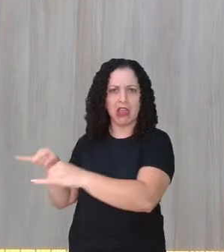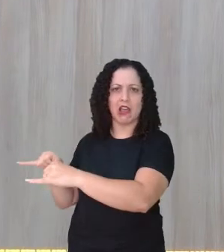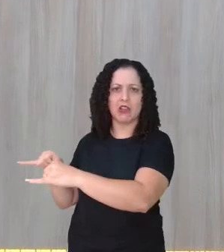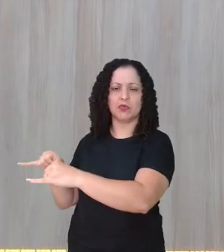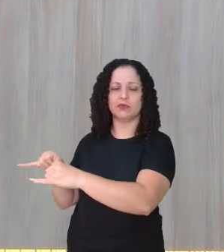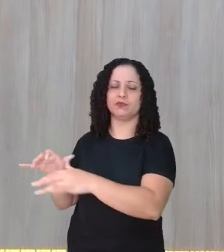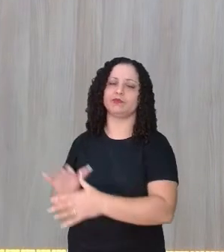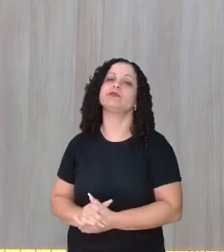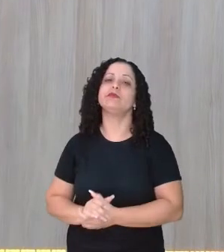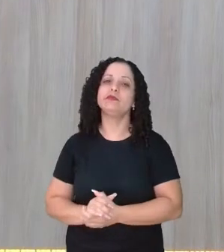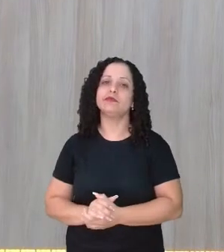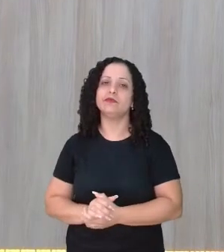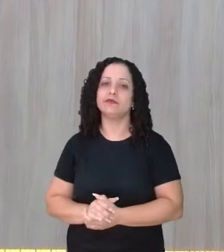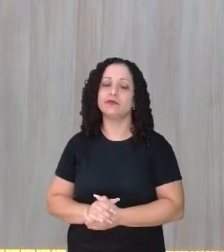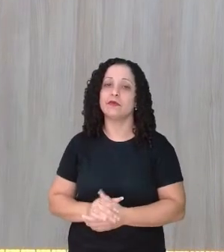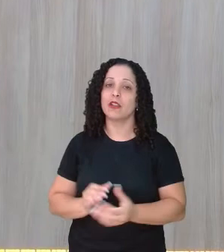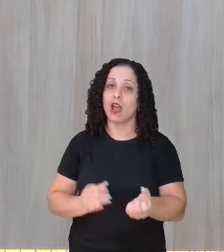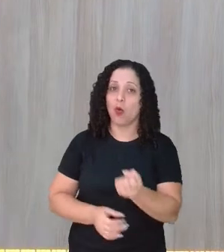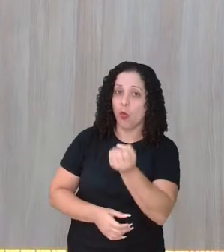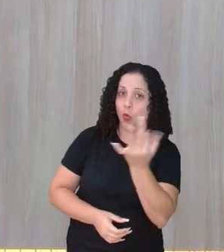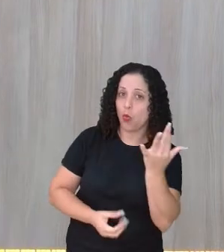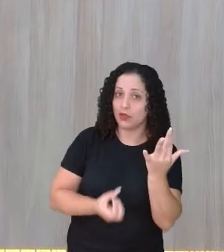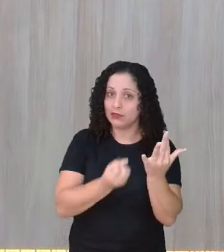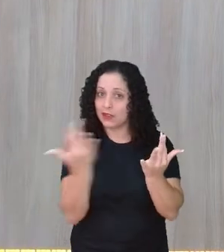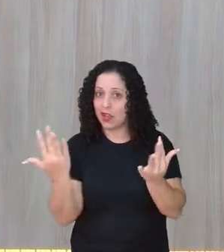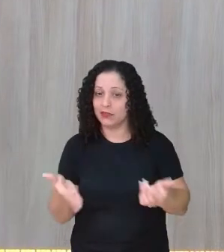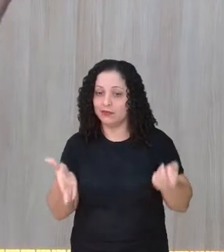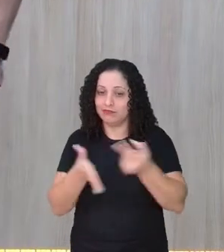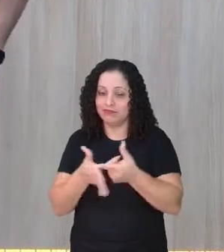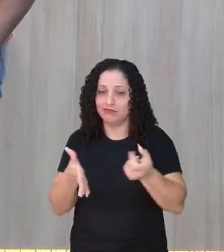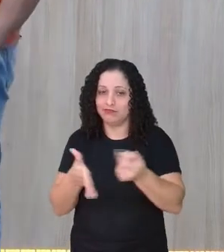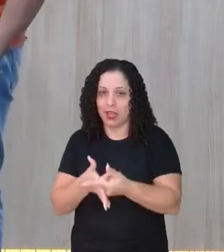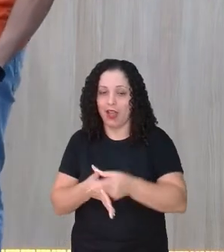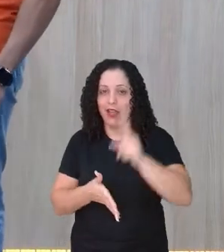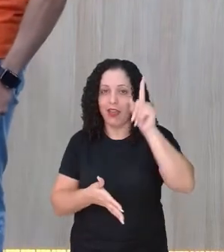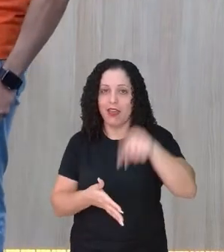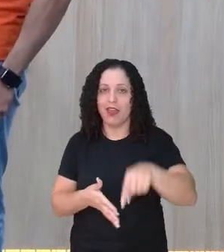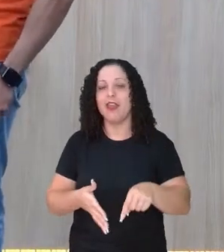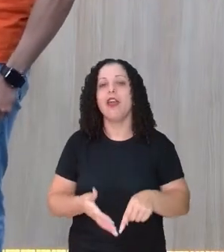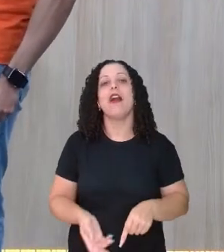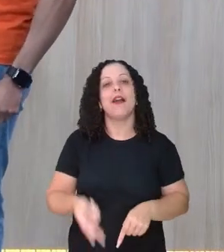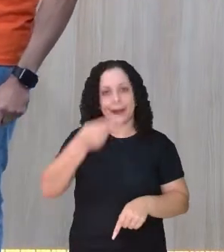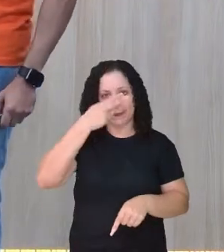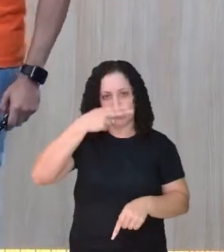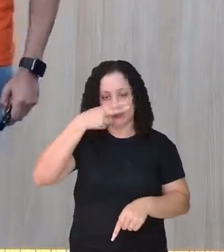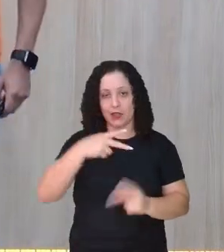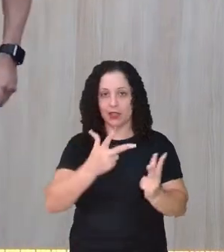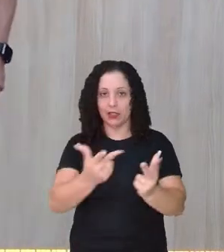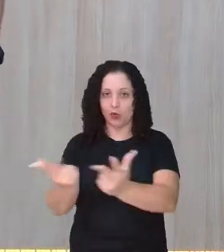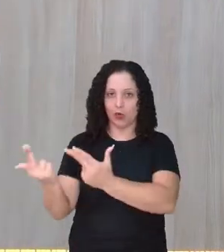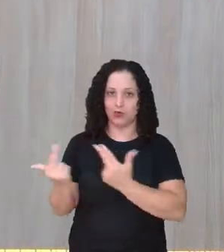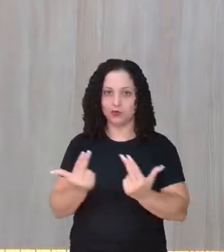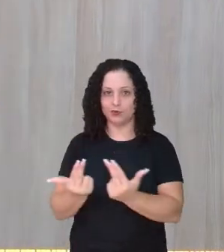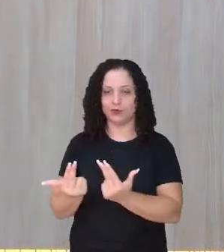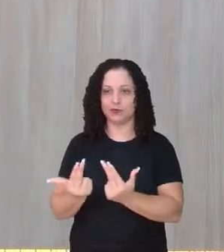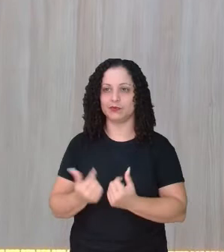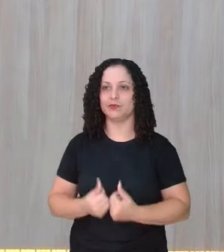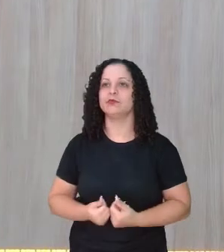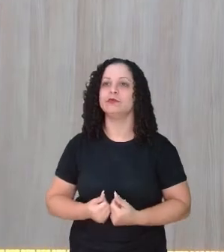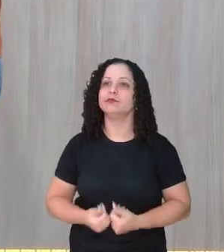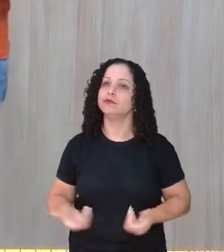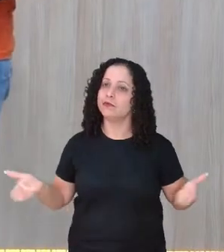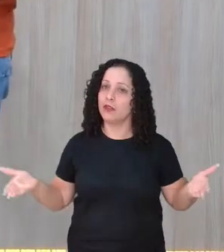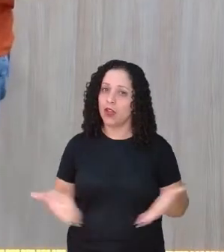certo? Desde que a quantidade que você compre seja o que? A mesma, certo? Então, eu coloquei